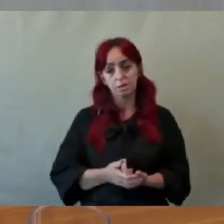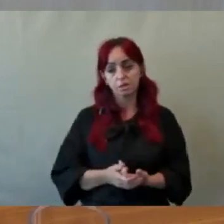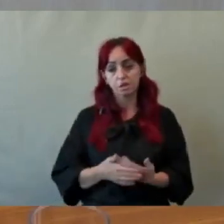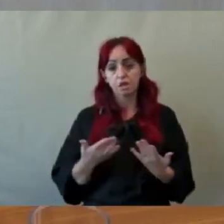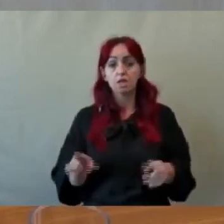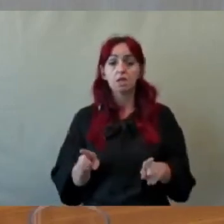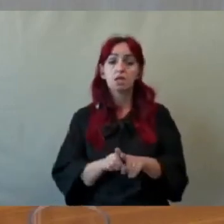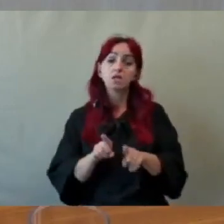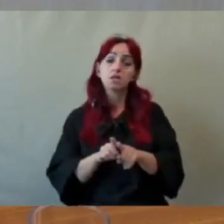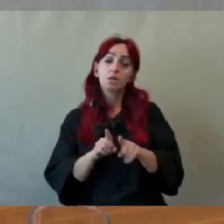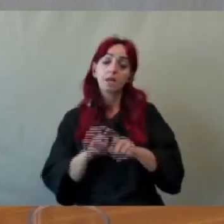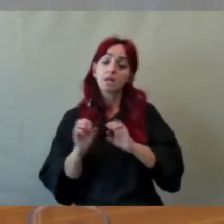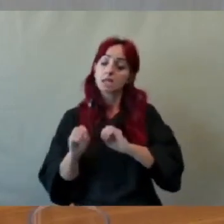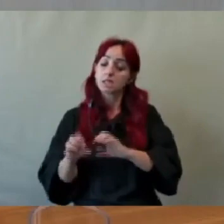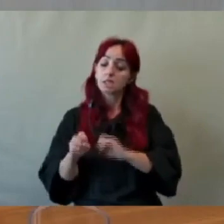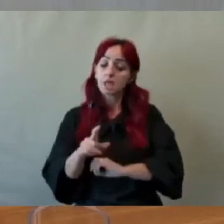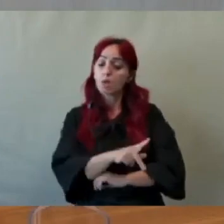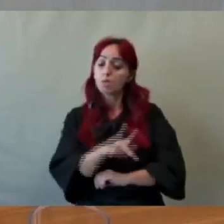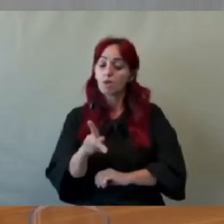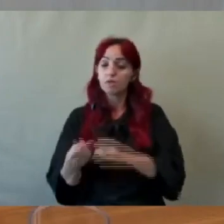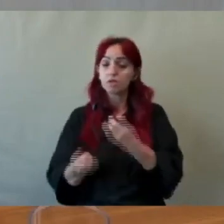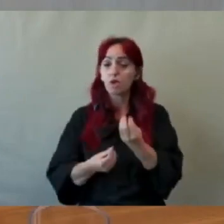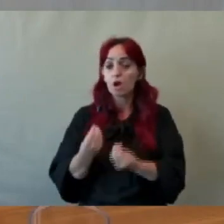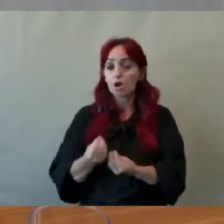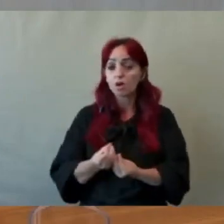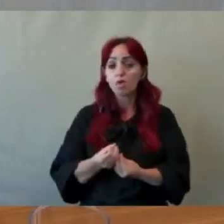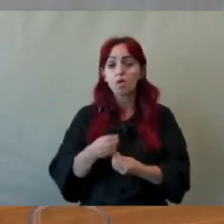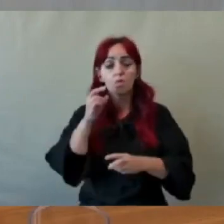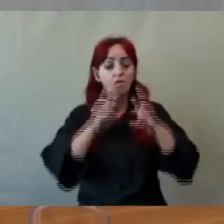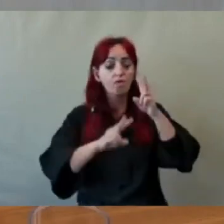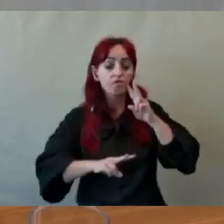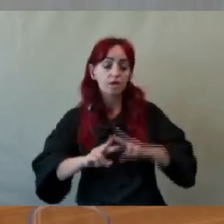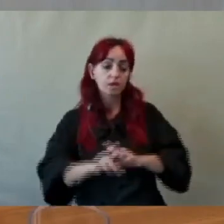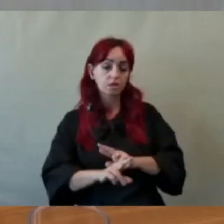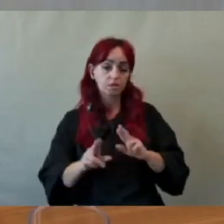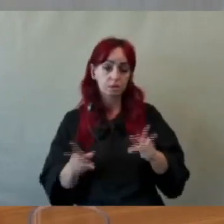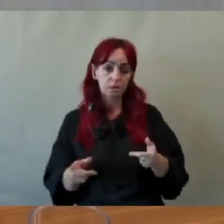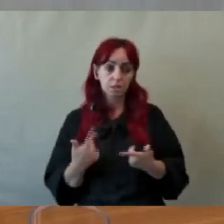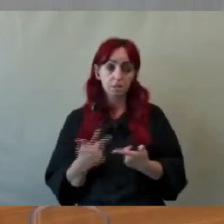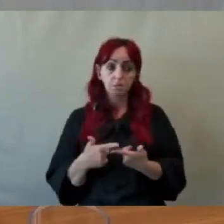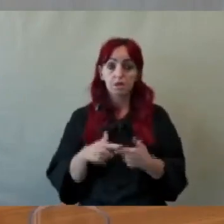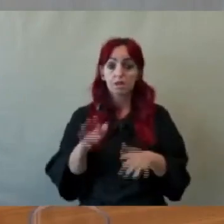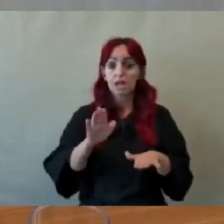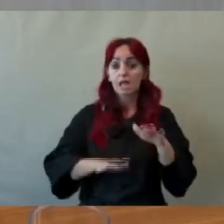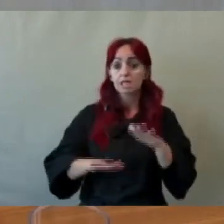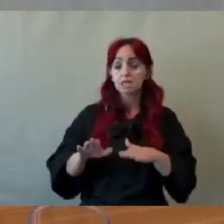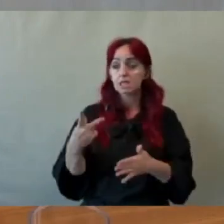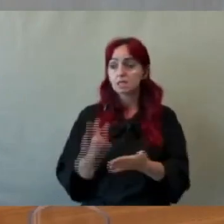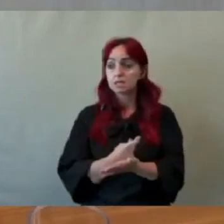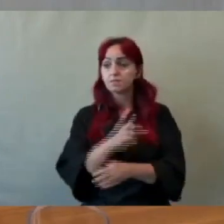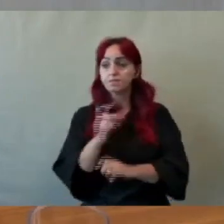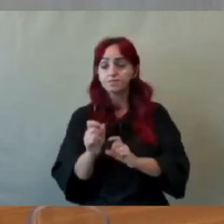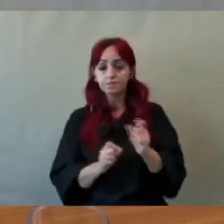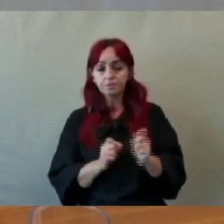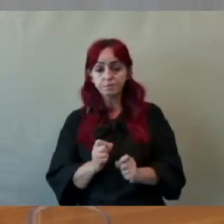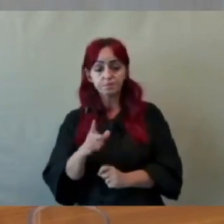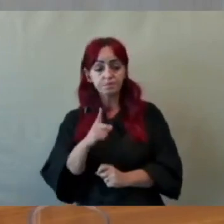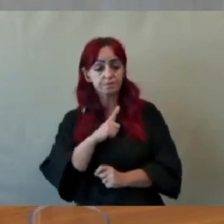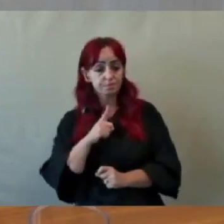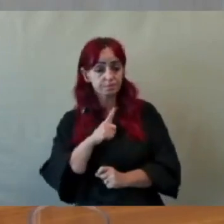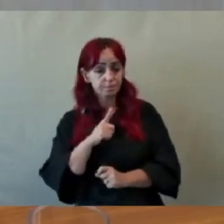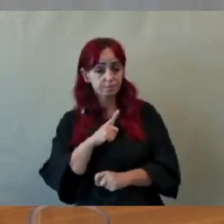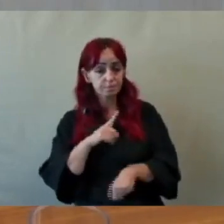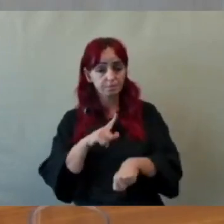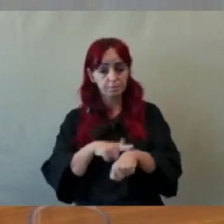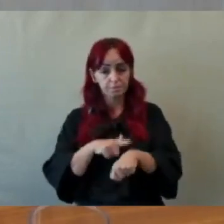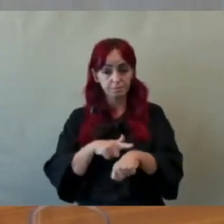tempo, ensinar o professor a lidar com essa materialidade diferente. Porque, muitas vezes, a gente tem tanto tempo desde